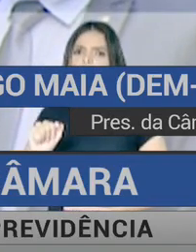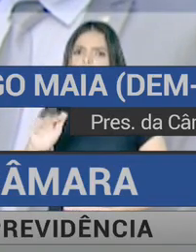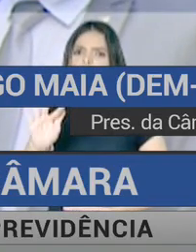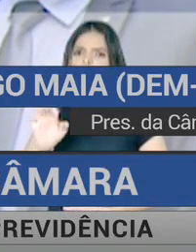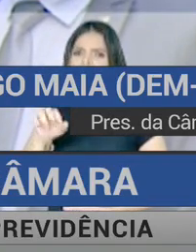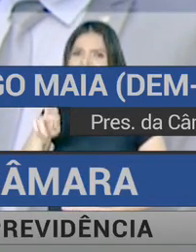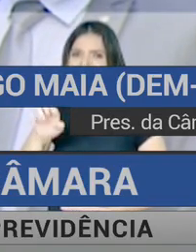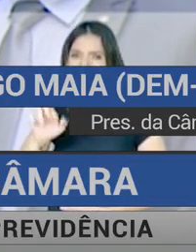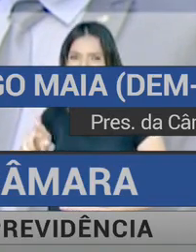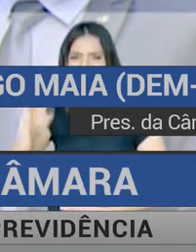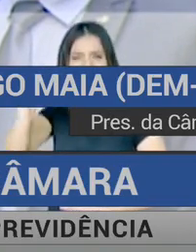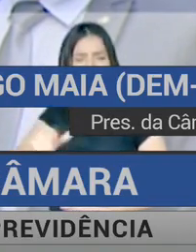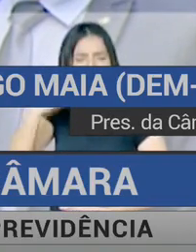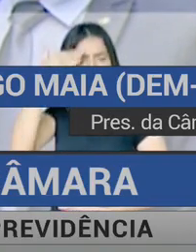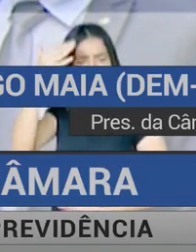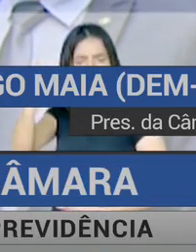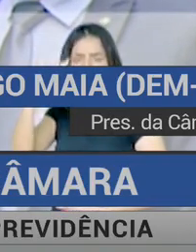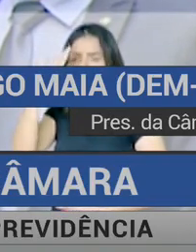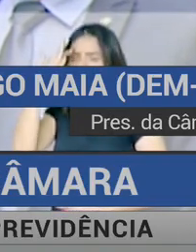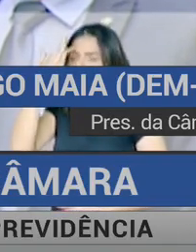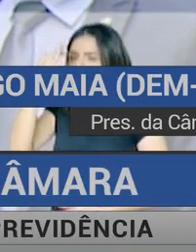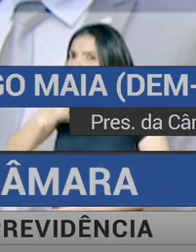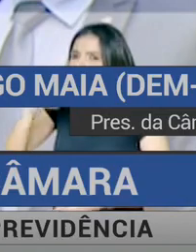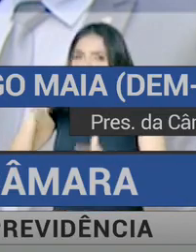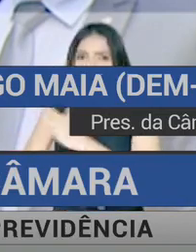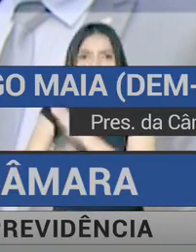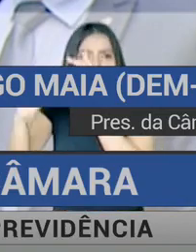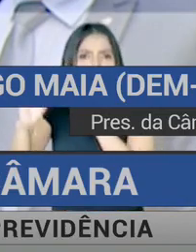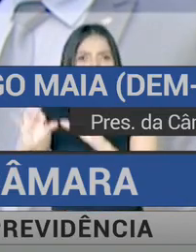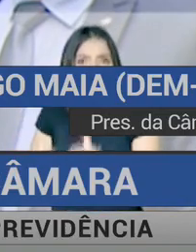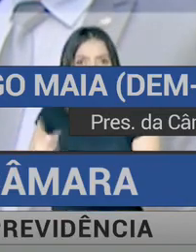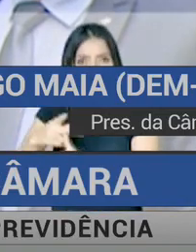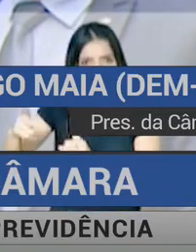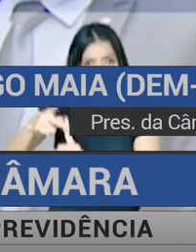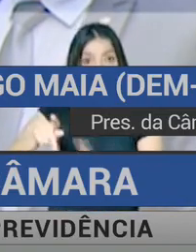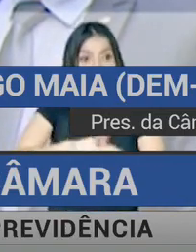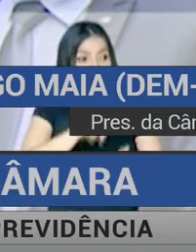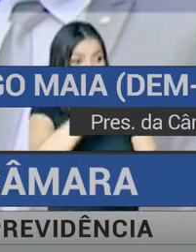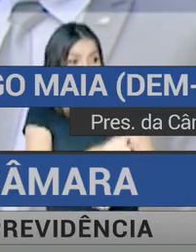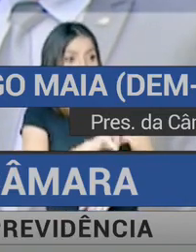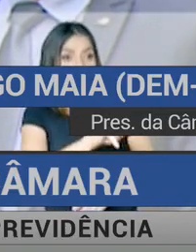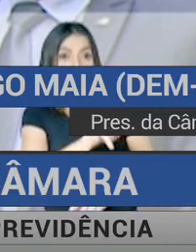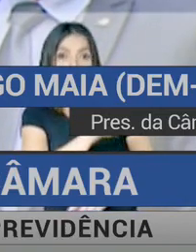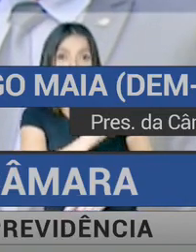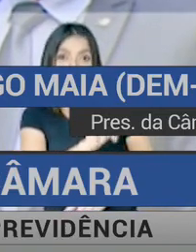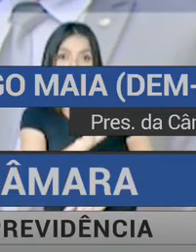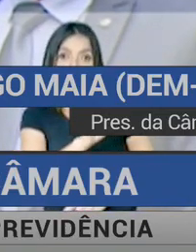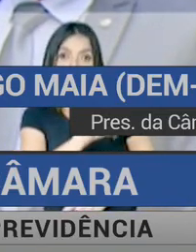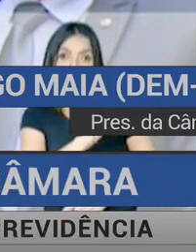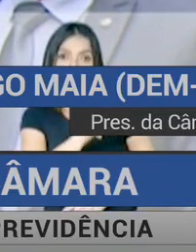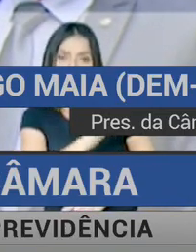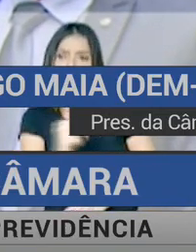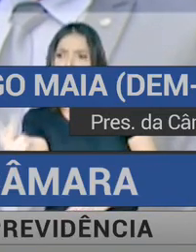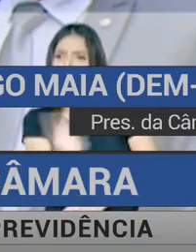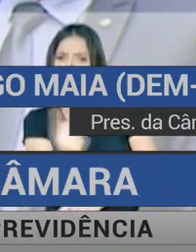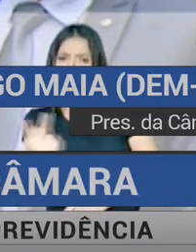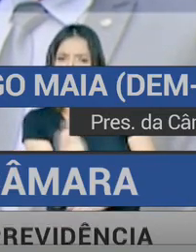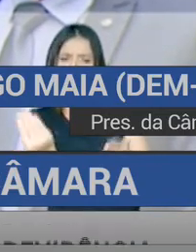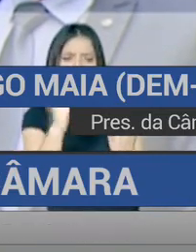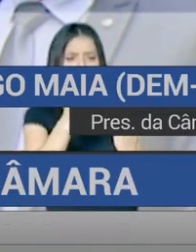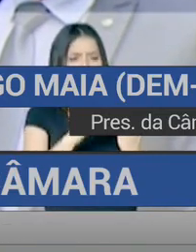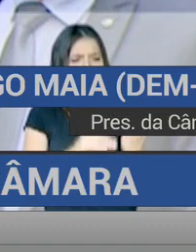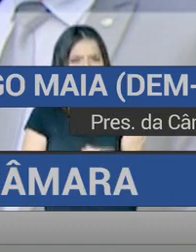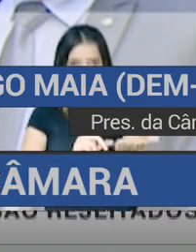mais entende de Previdência, e o economista Armínio Fraga, onde falam coisas assim muito